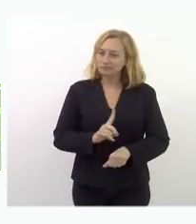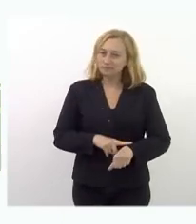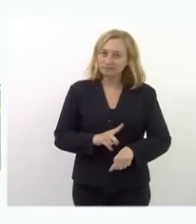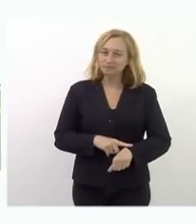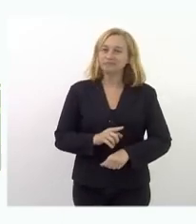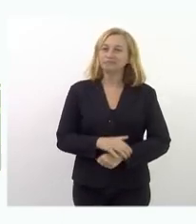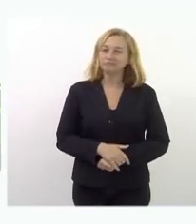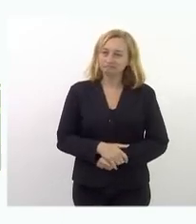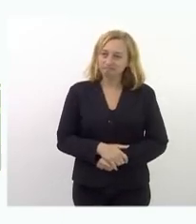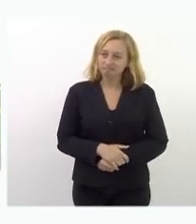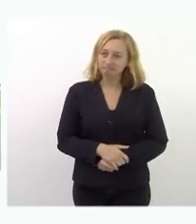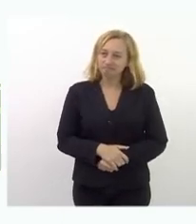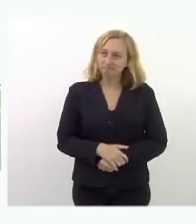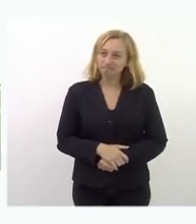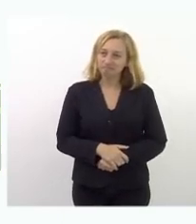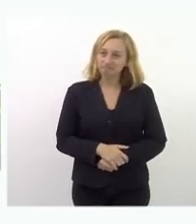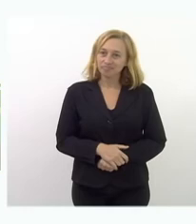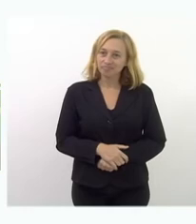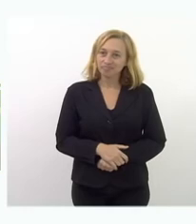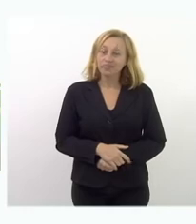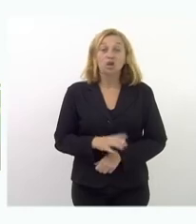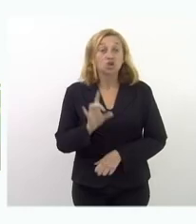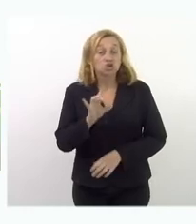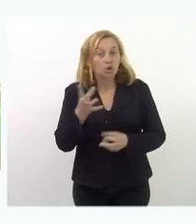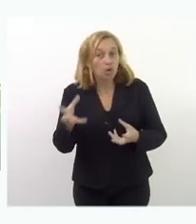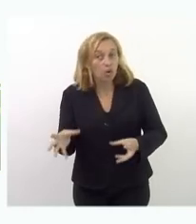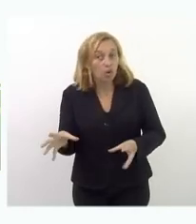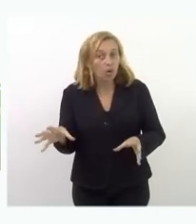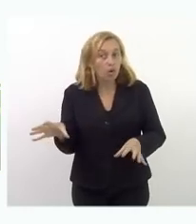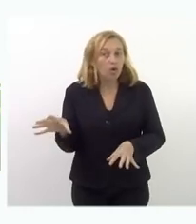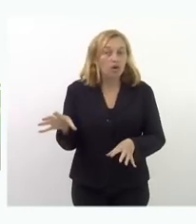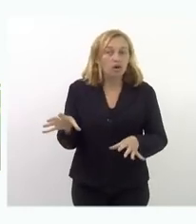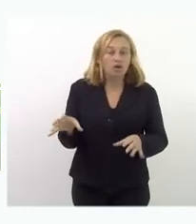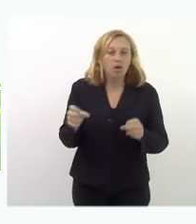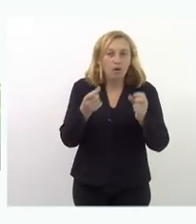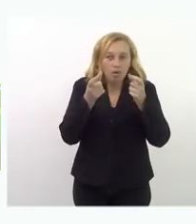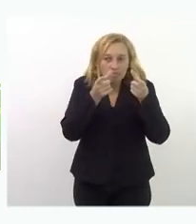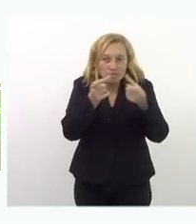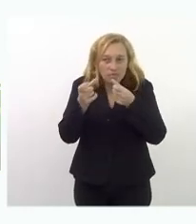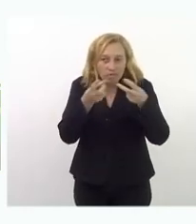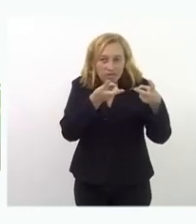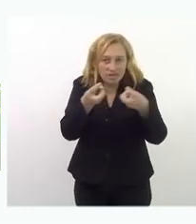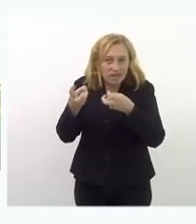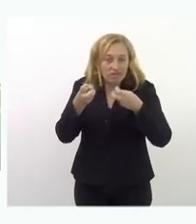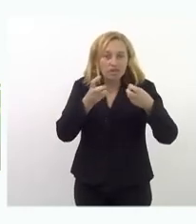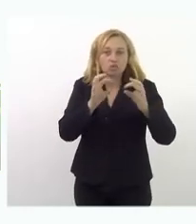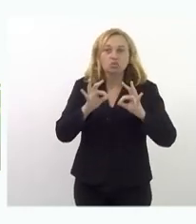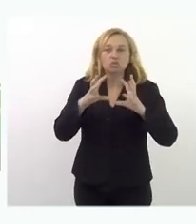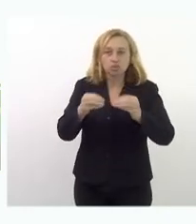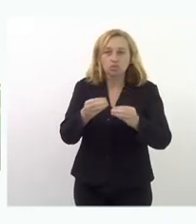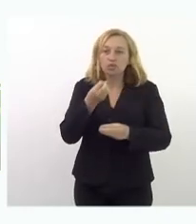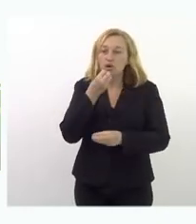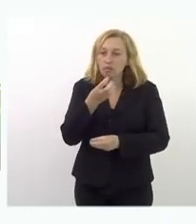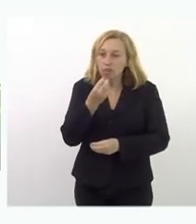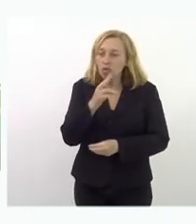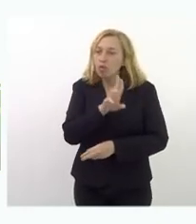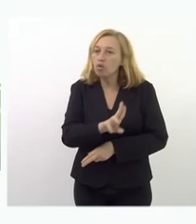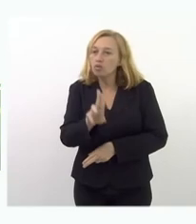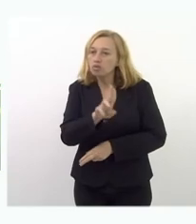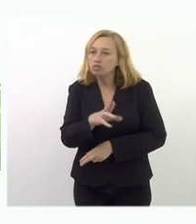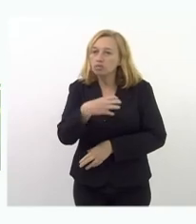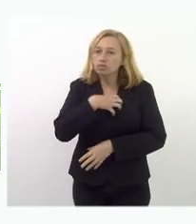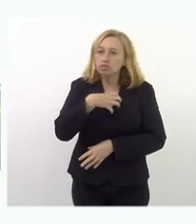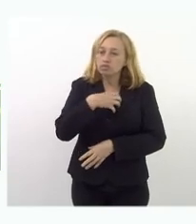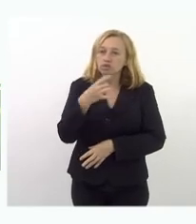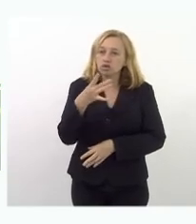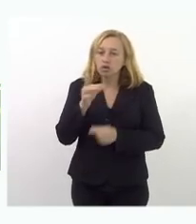momento, eu estou só observando a explanação, foi uma ótima explanação. uso no sentido de fazer